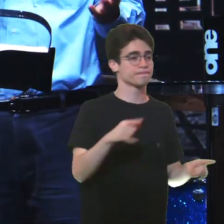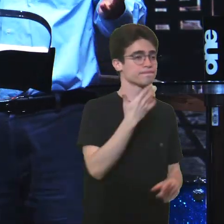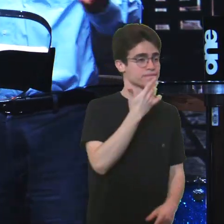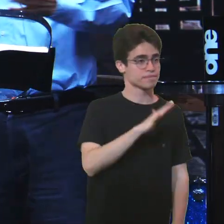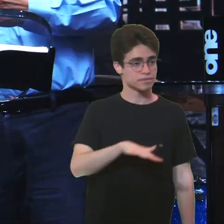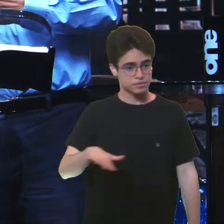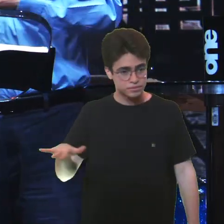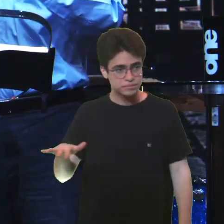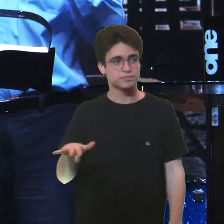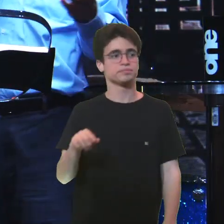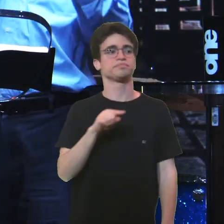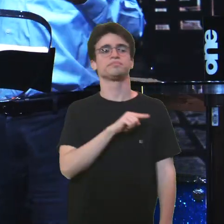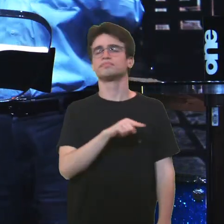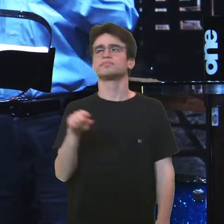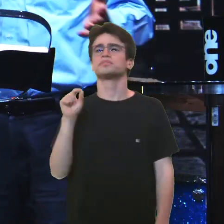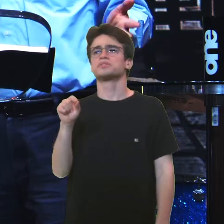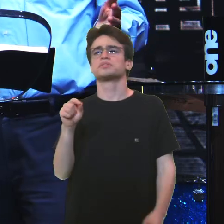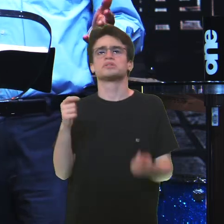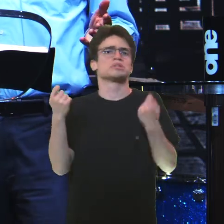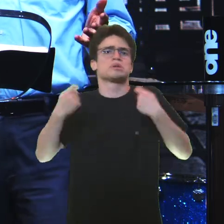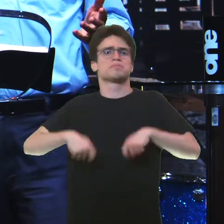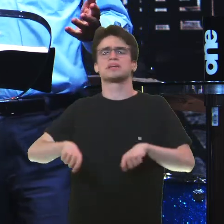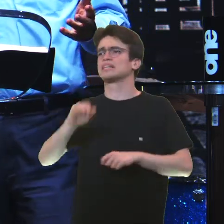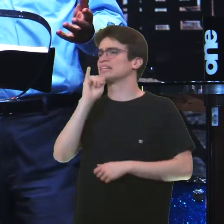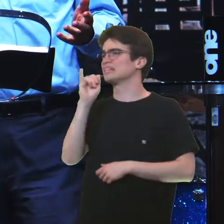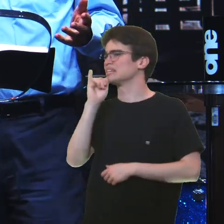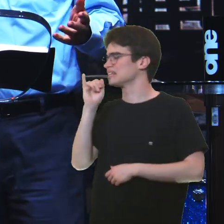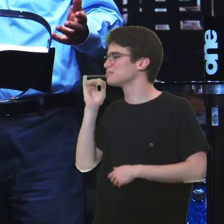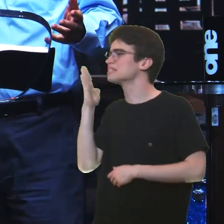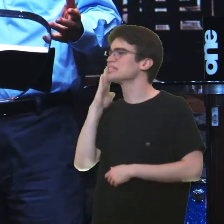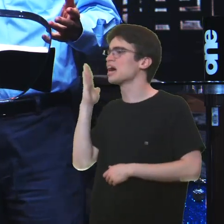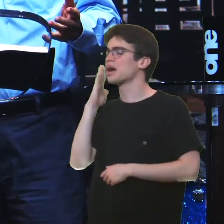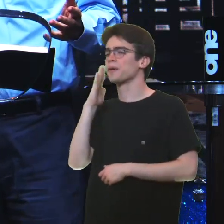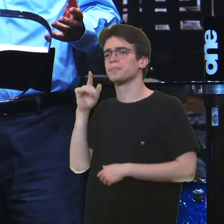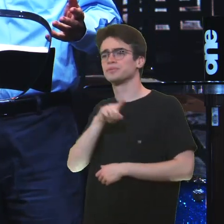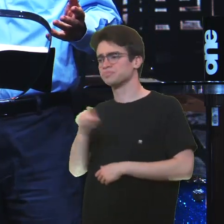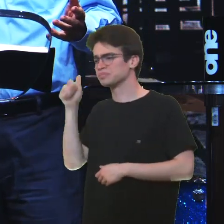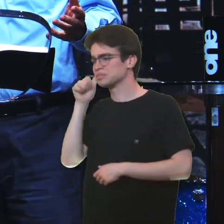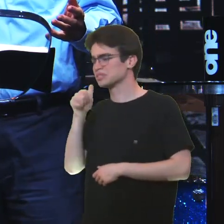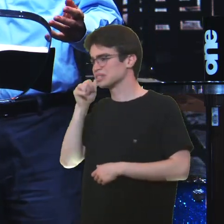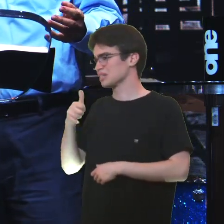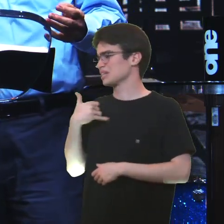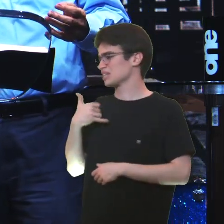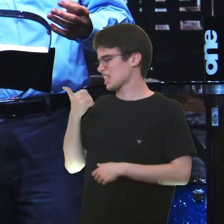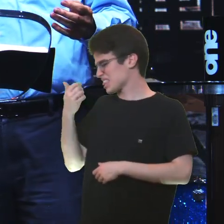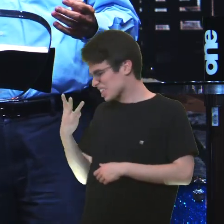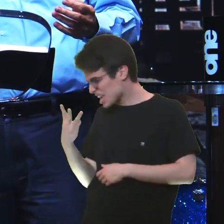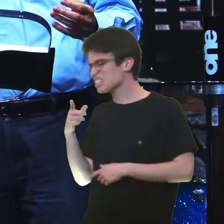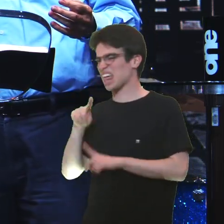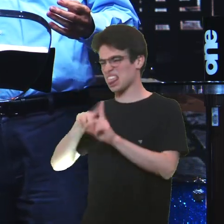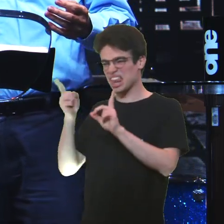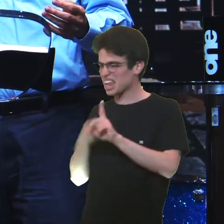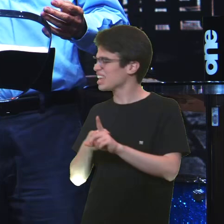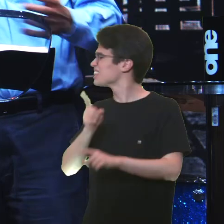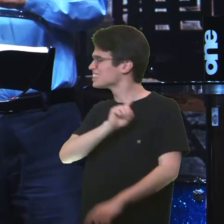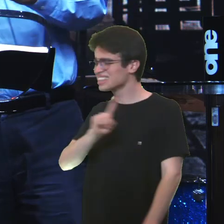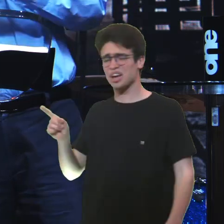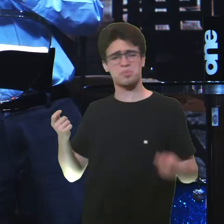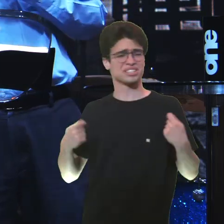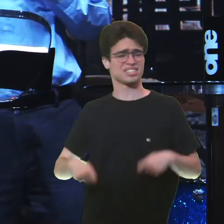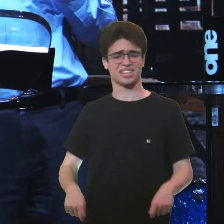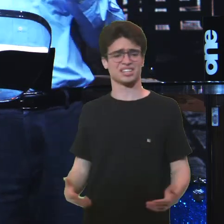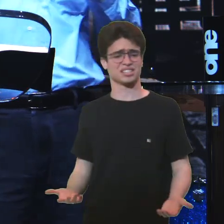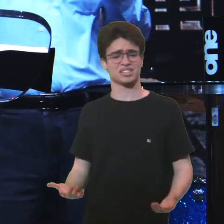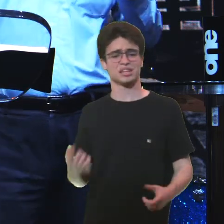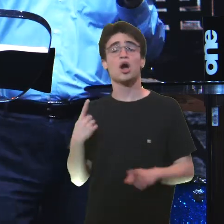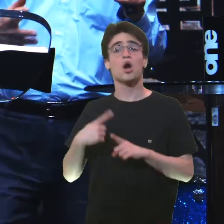de que no tienen por qué ser madres a los 13 años de edad, saibam que as meninas não precisam ser mãe com 13 anos de idade. o que los